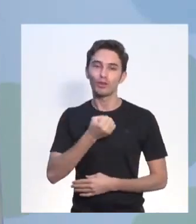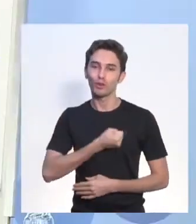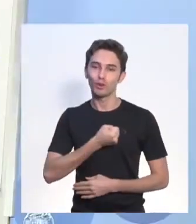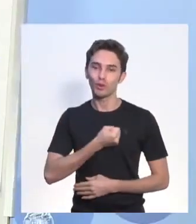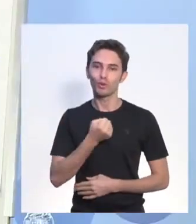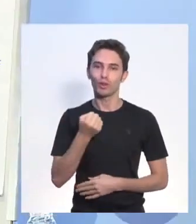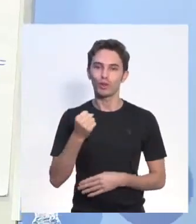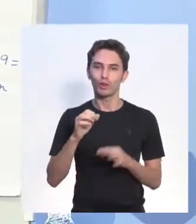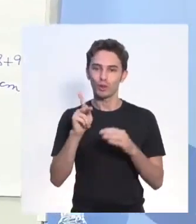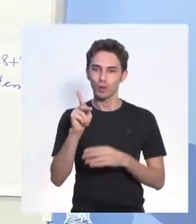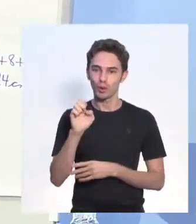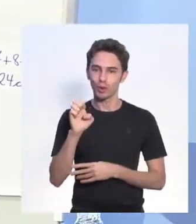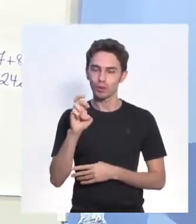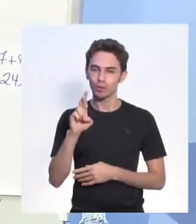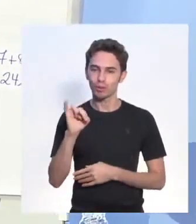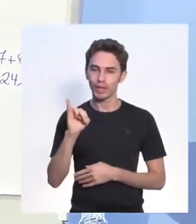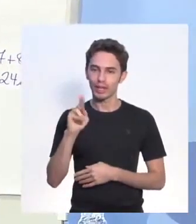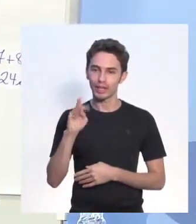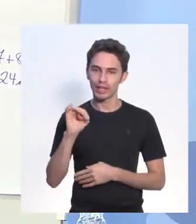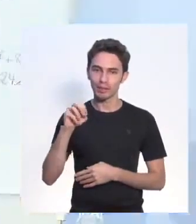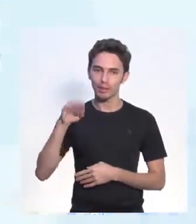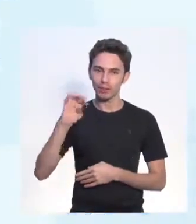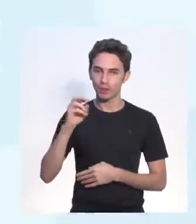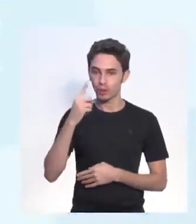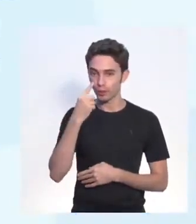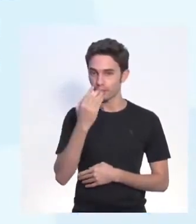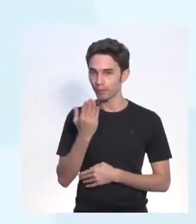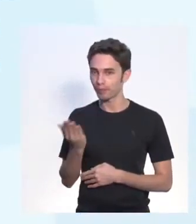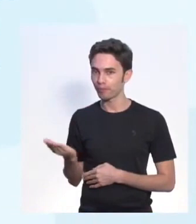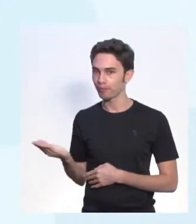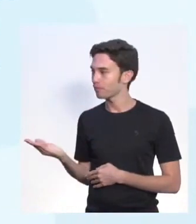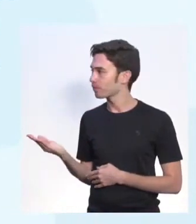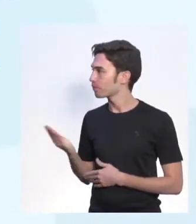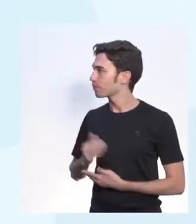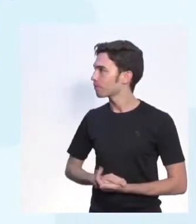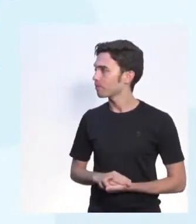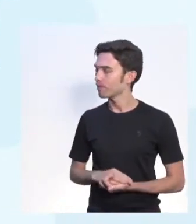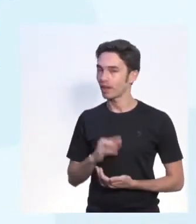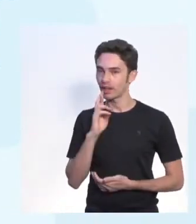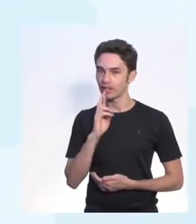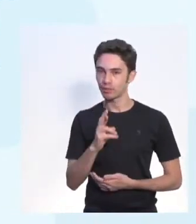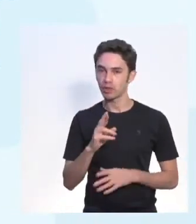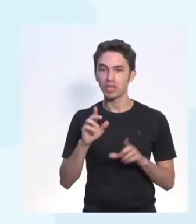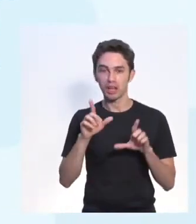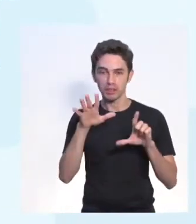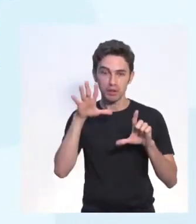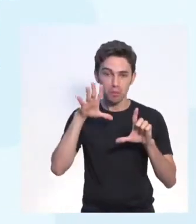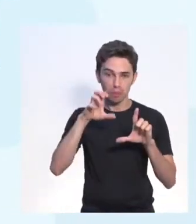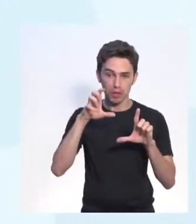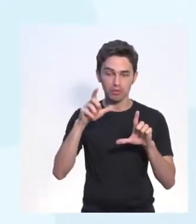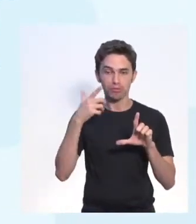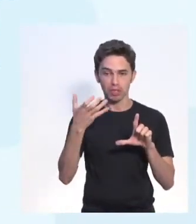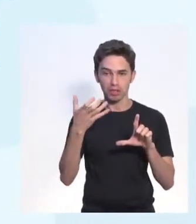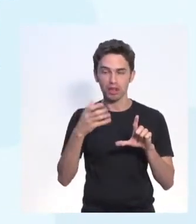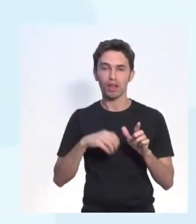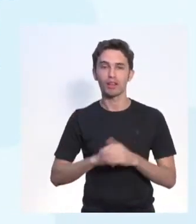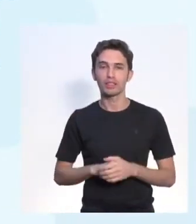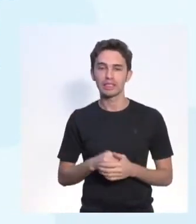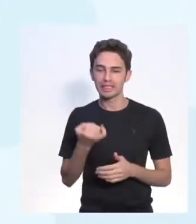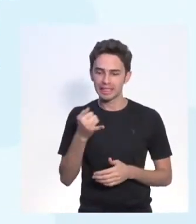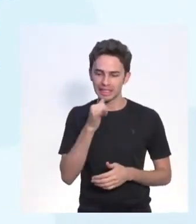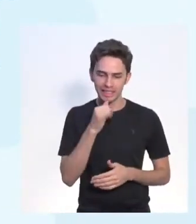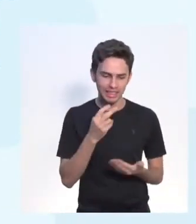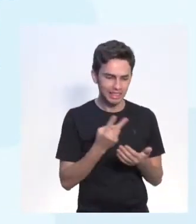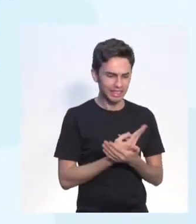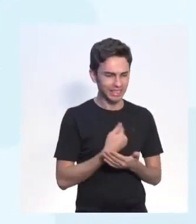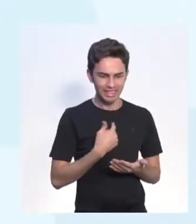bem? Agora, eu vou pedir para pôr, por favor, a resolução da atividade 1 na tela para eles, para quem quiser tirar um print. Caso você não tenha conseguido, tenha errado